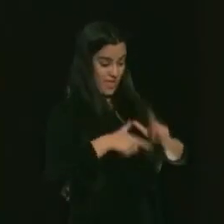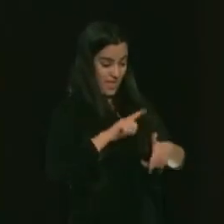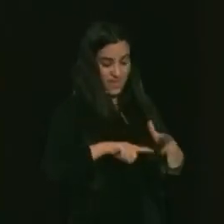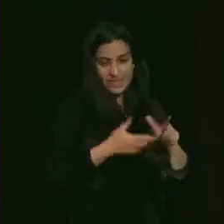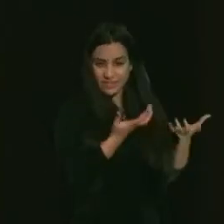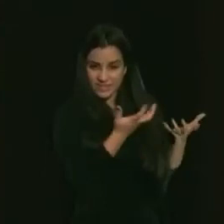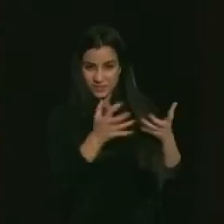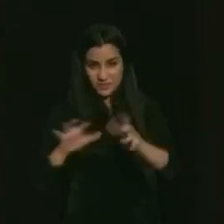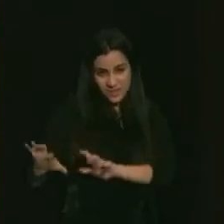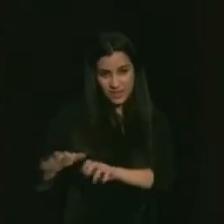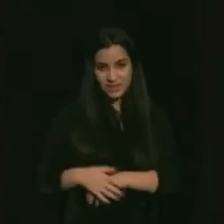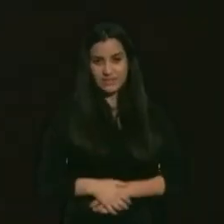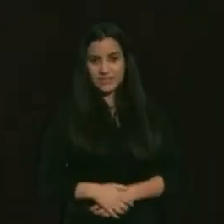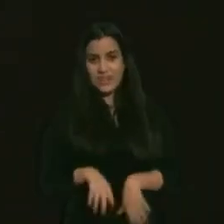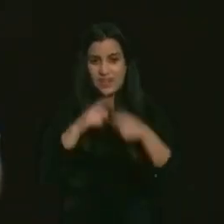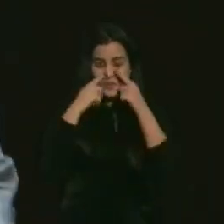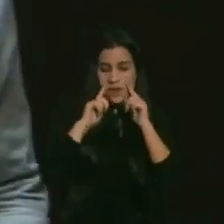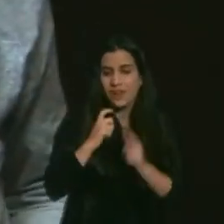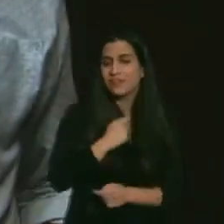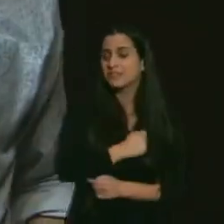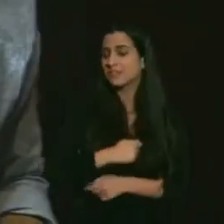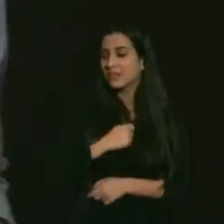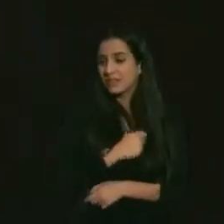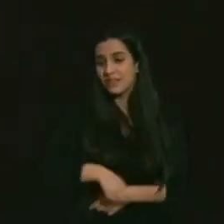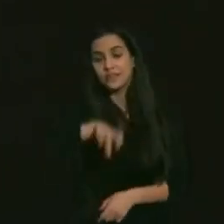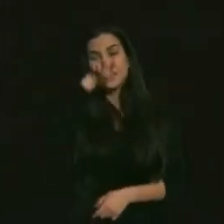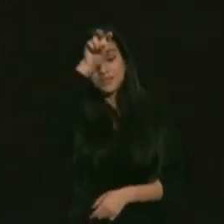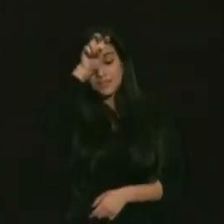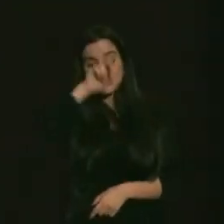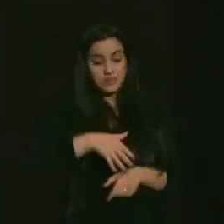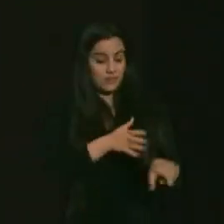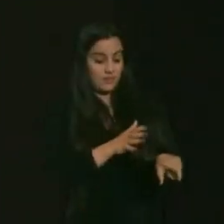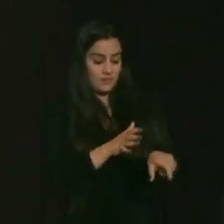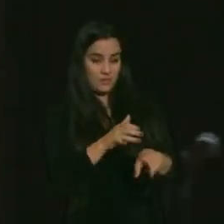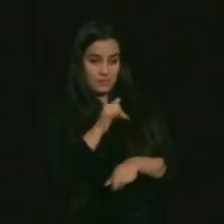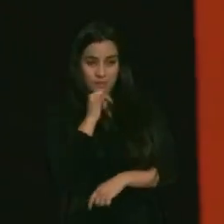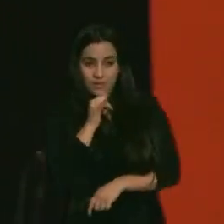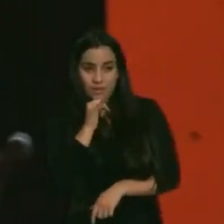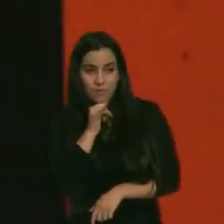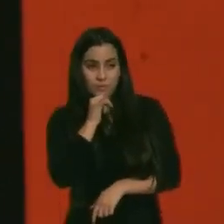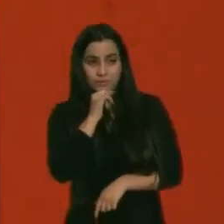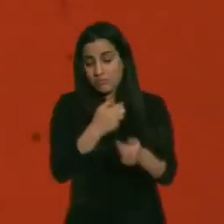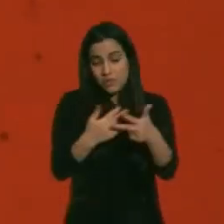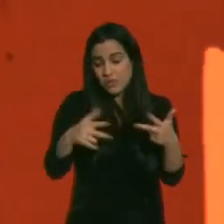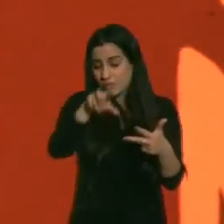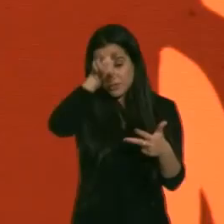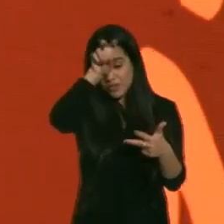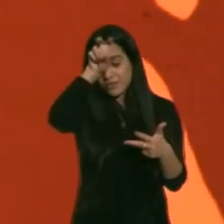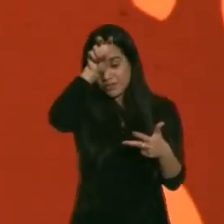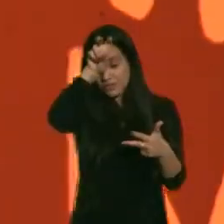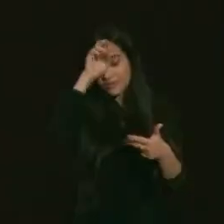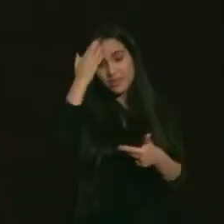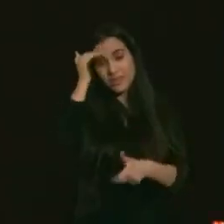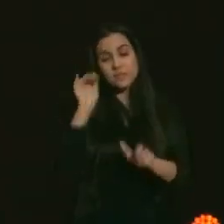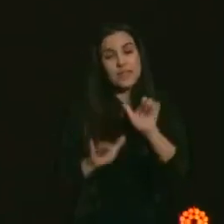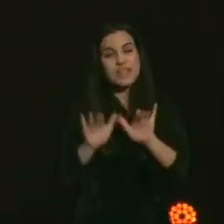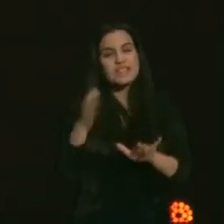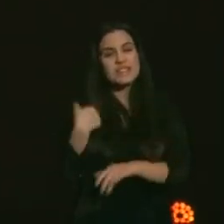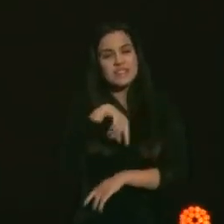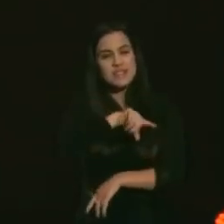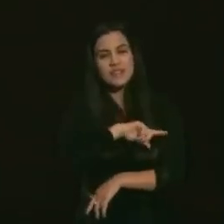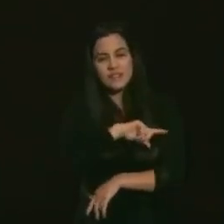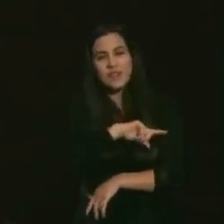dava. Choravam com saudades da cebola e do pepino do Egito. Sabe, muitas vezes nós